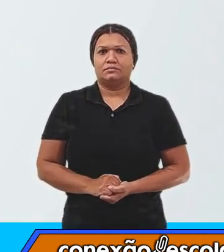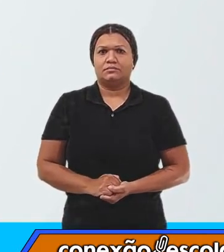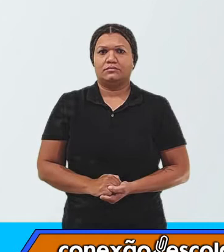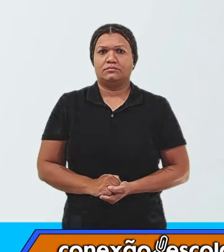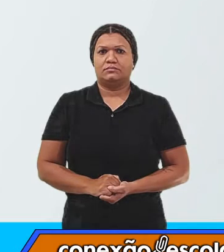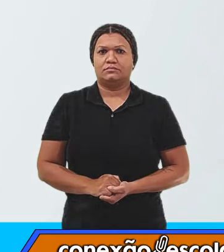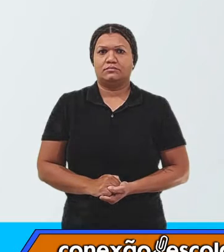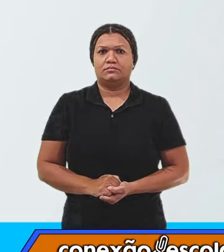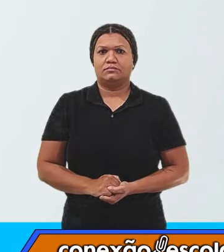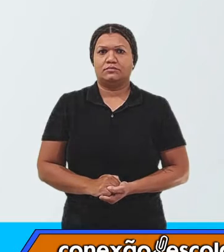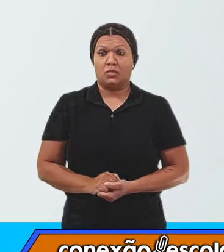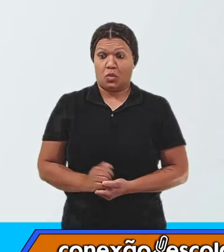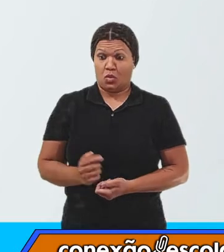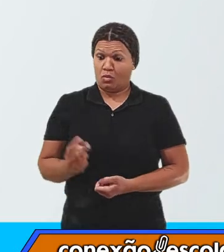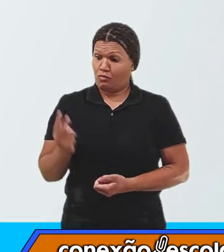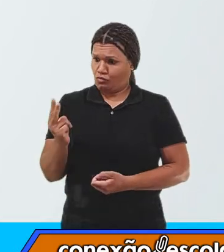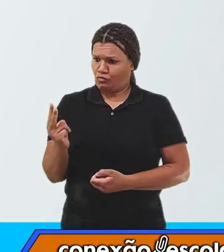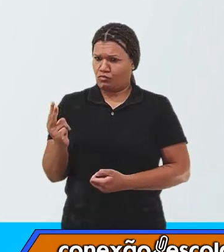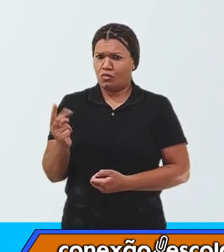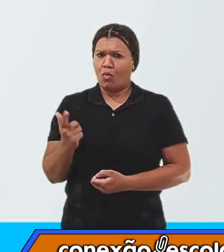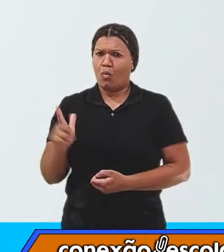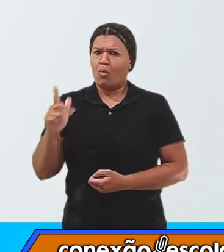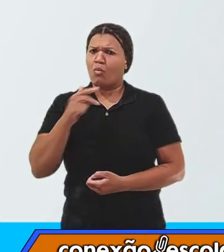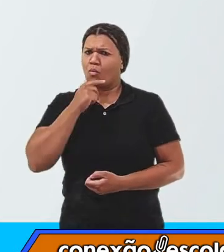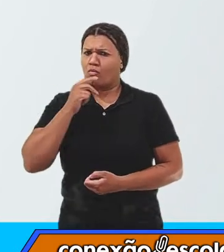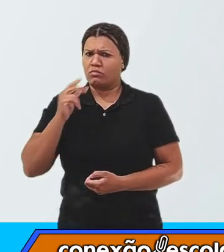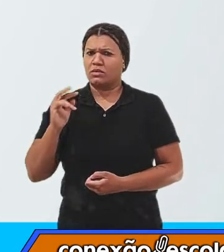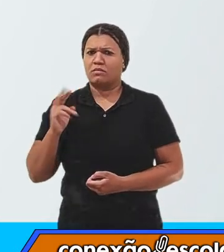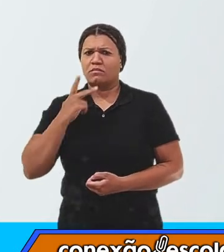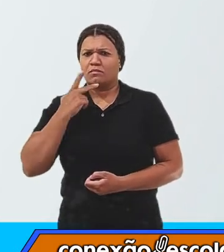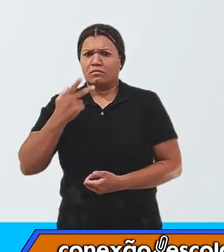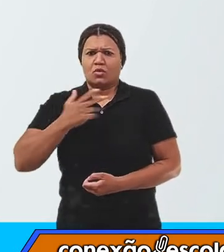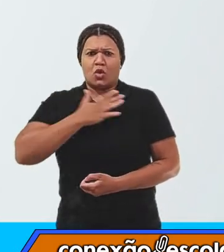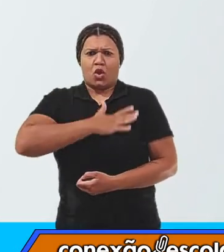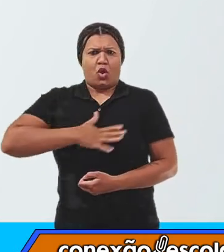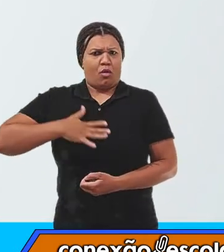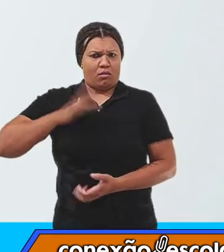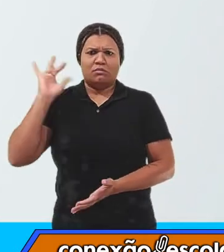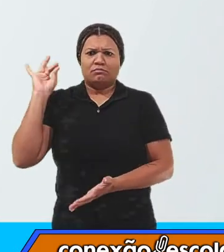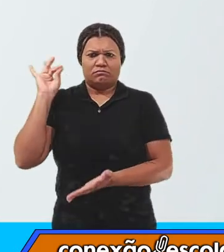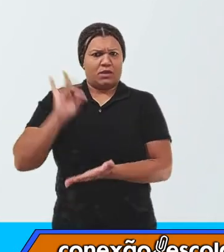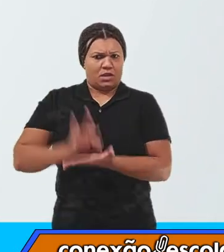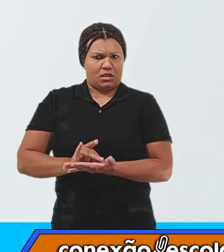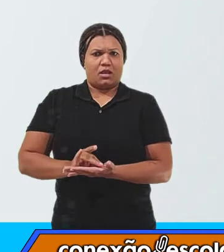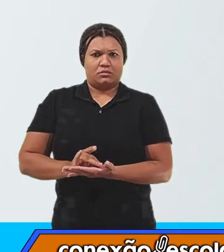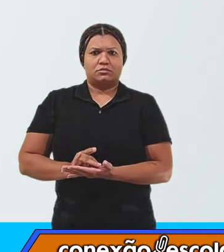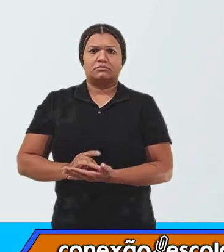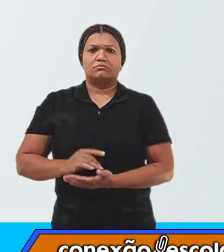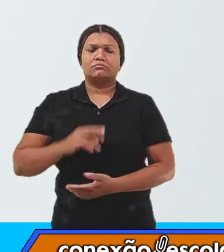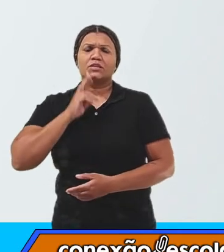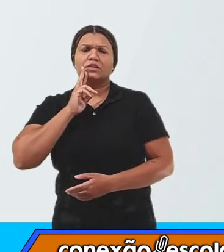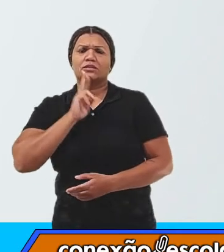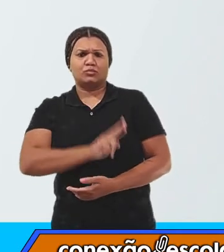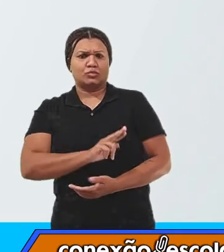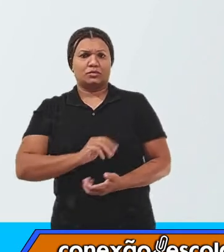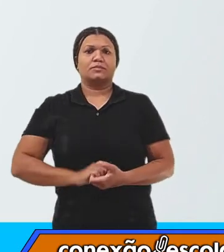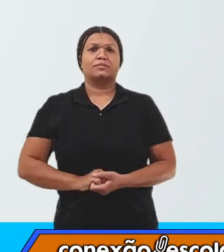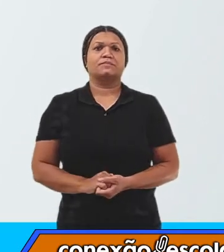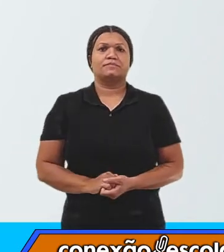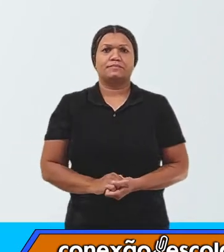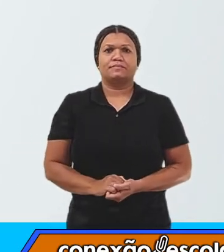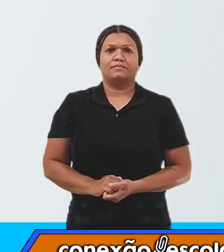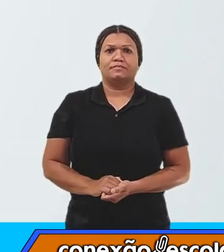answered. O outro homem, que gostava muito da verdade, respondeu.